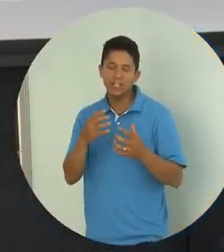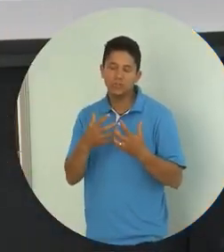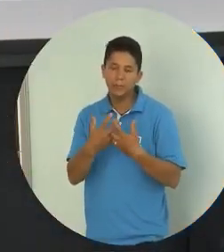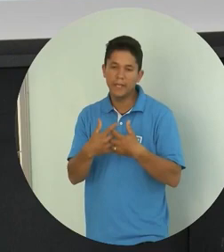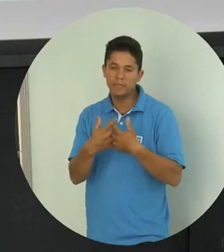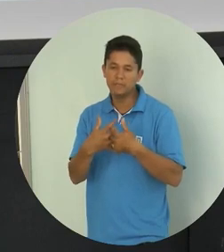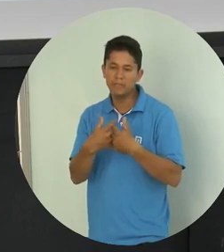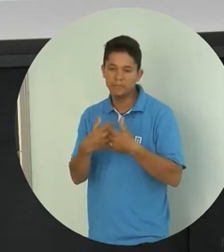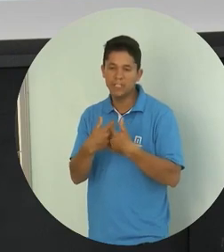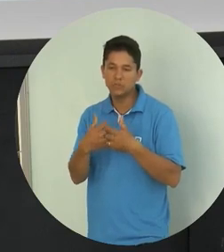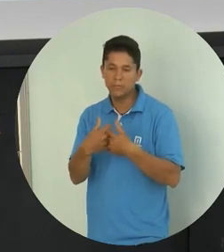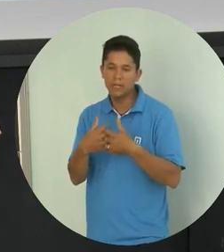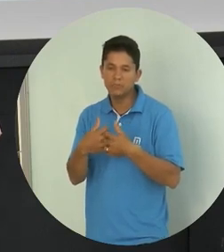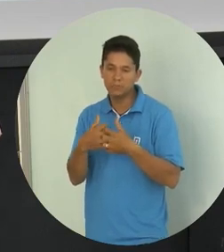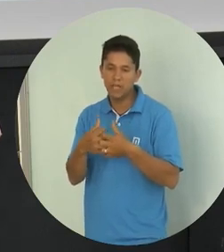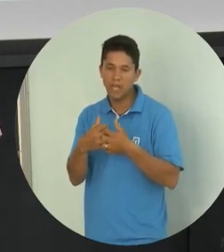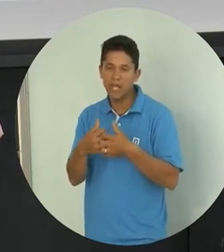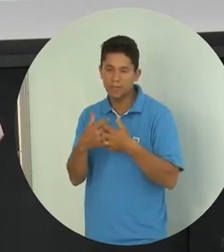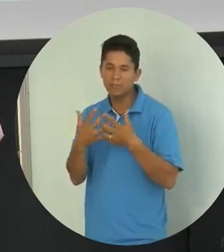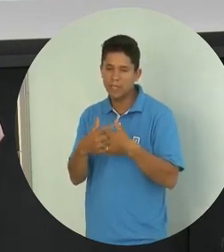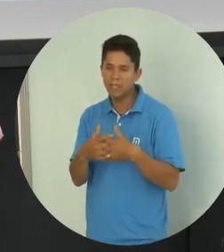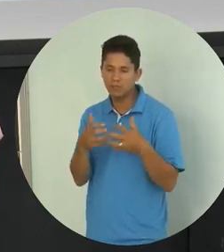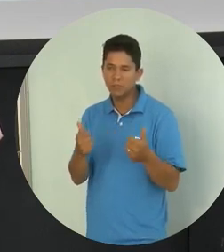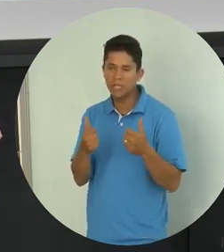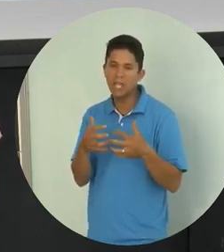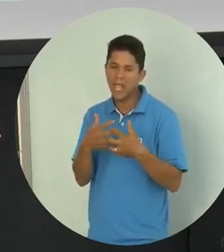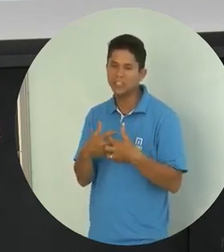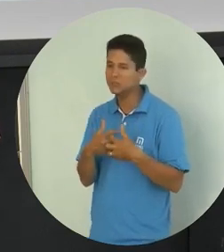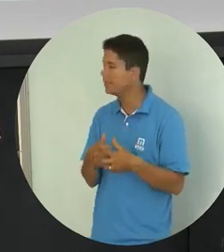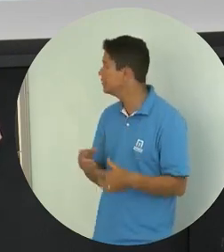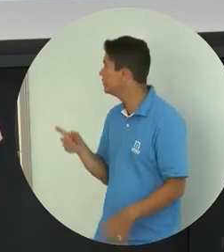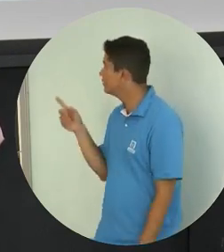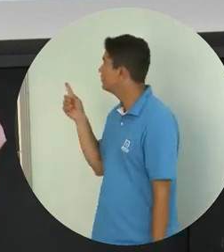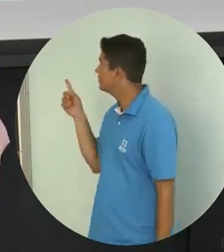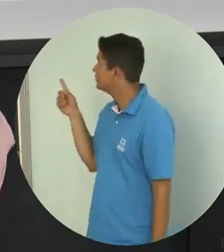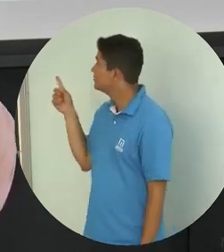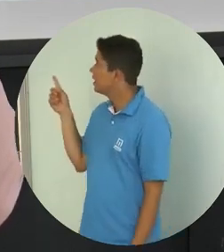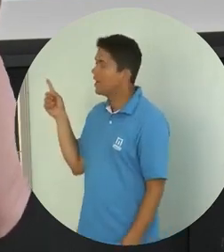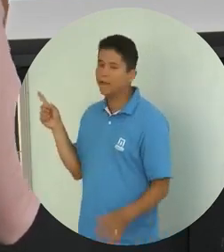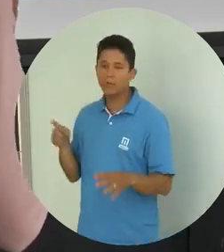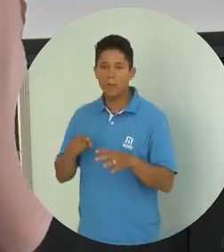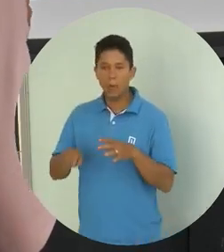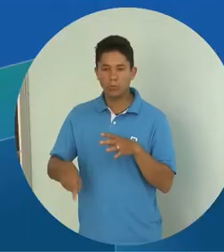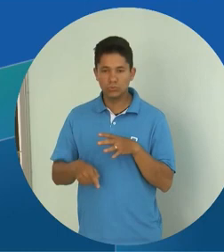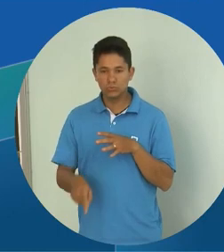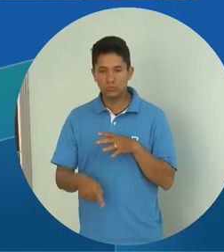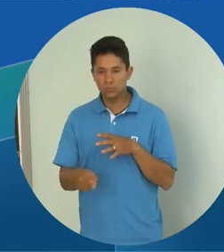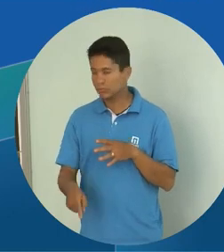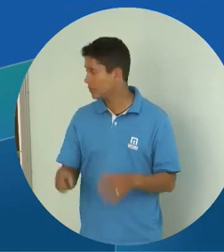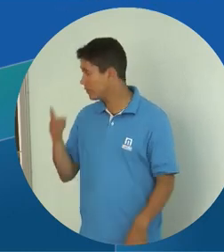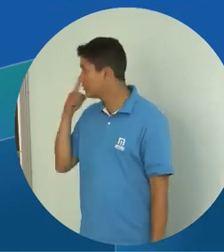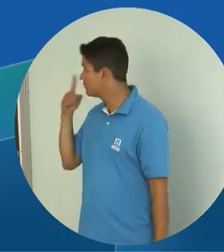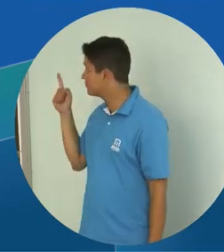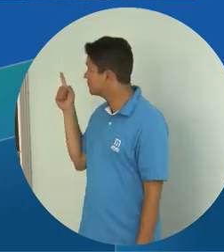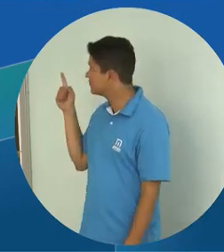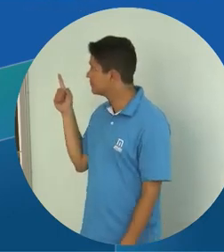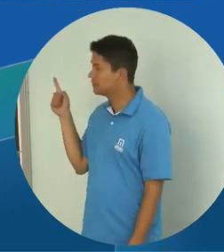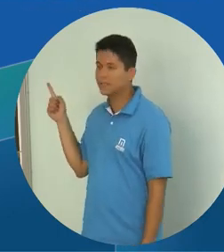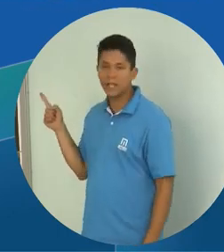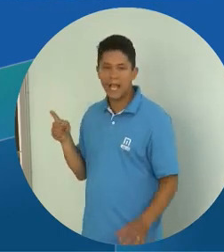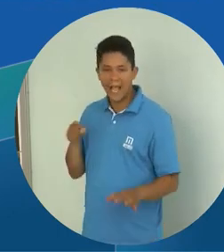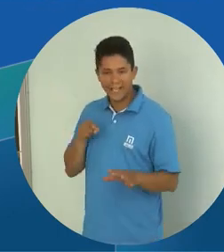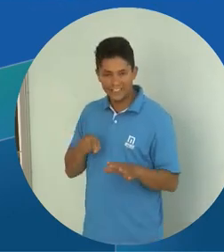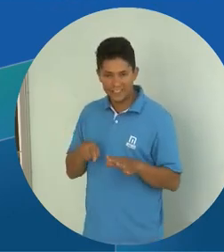mostra a nanosílica consolidada no posto de visita. Essa injeção ela foi